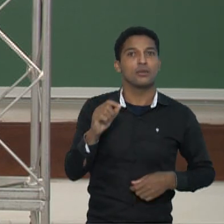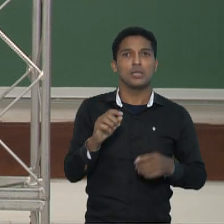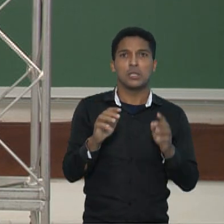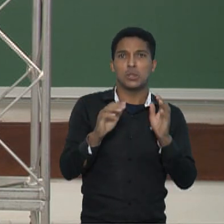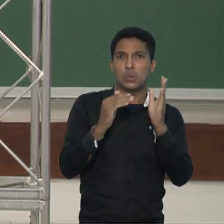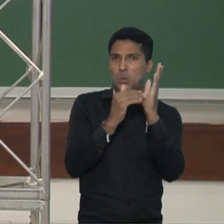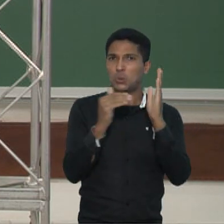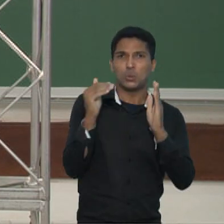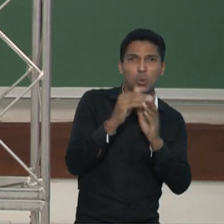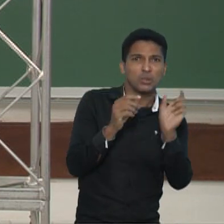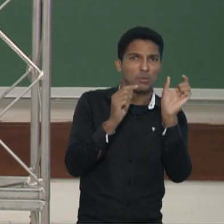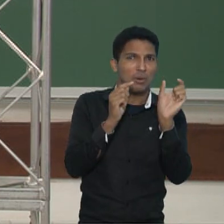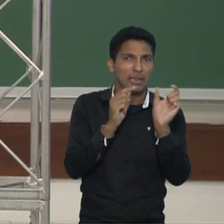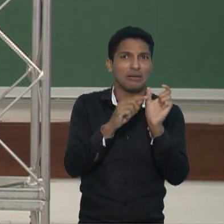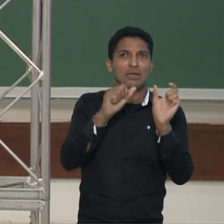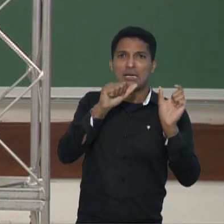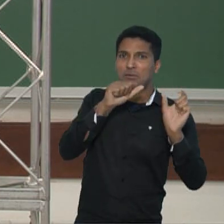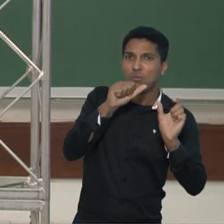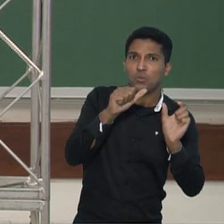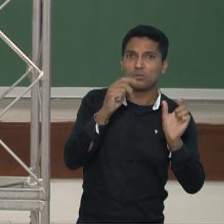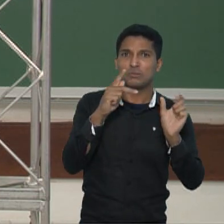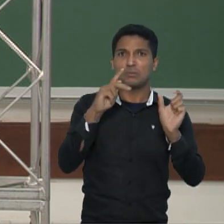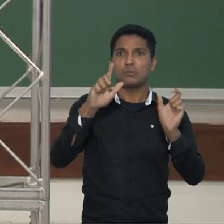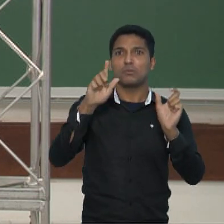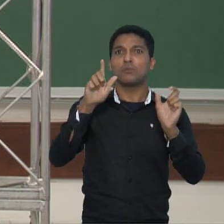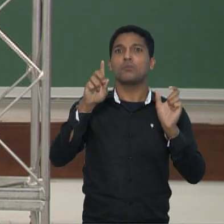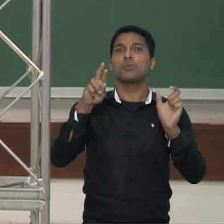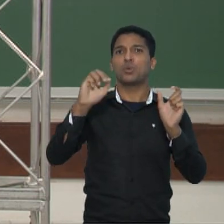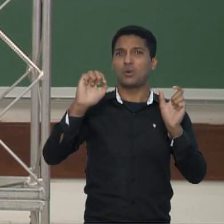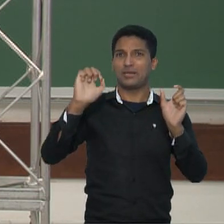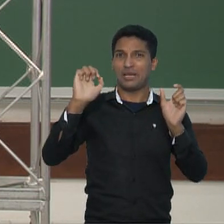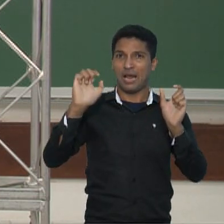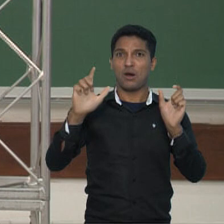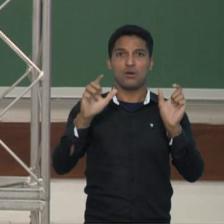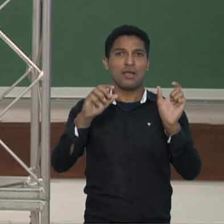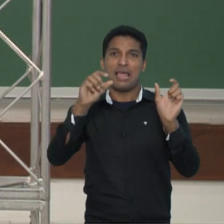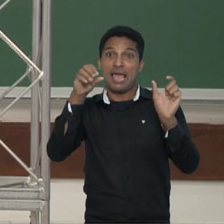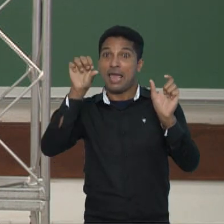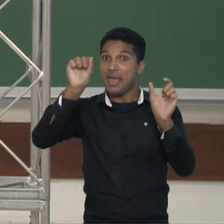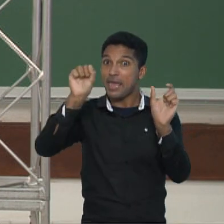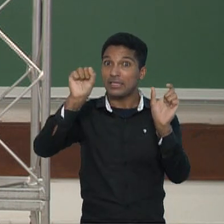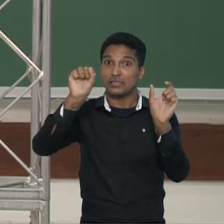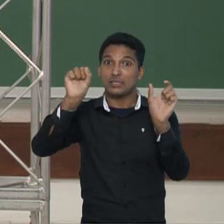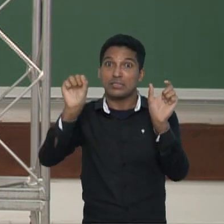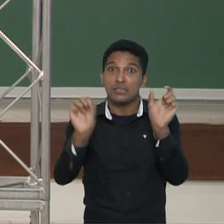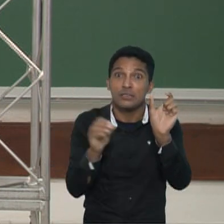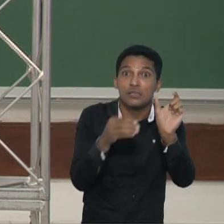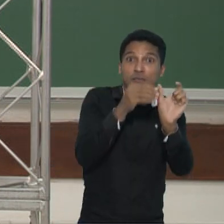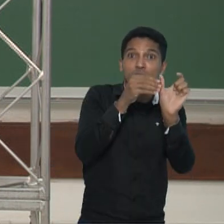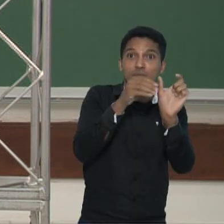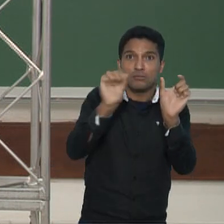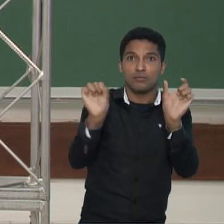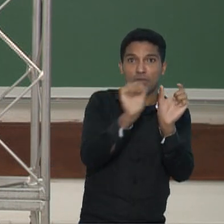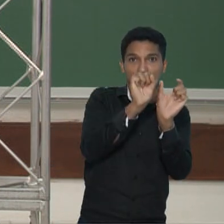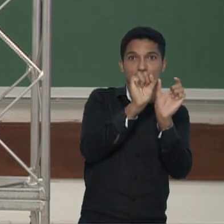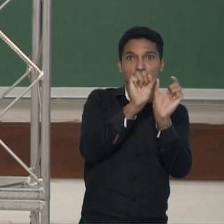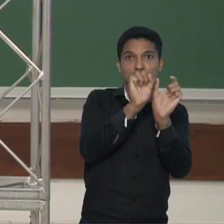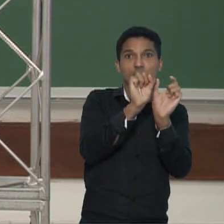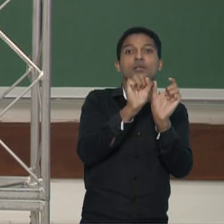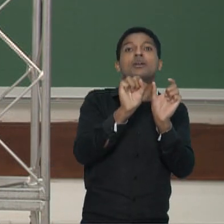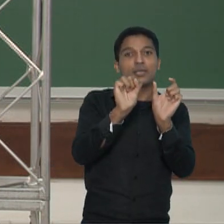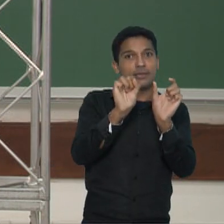se transformar no plural, ela recebe só o S. Ela, às vezes, recebe o S junto